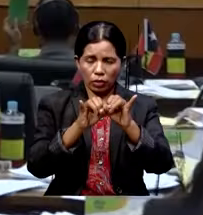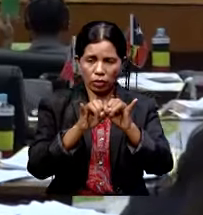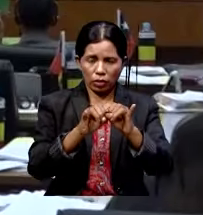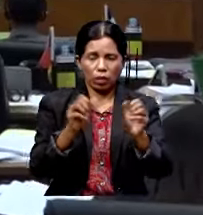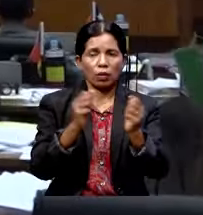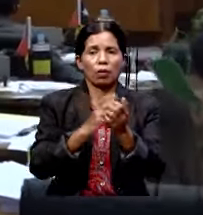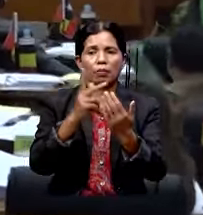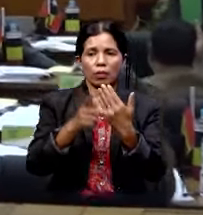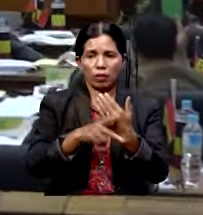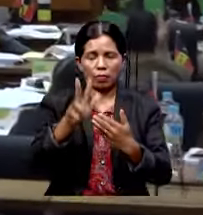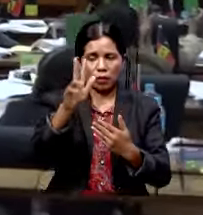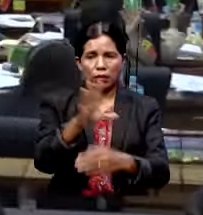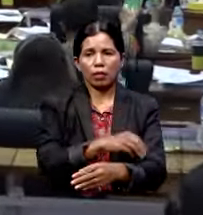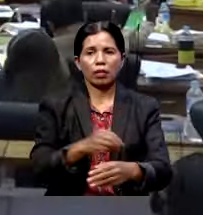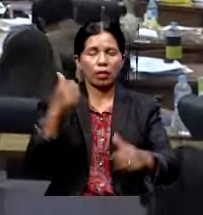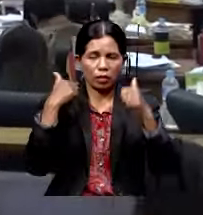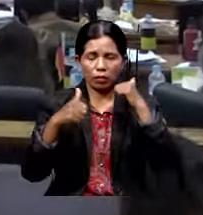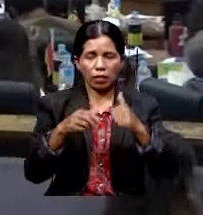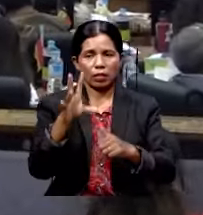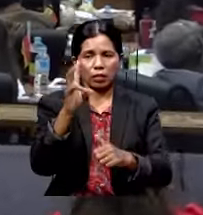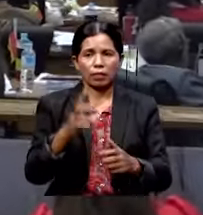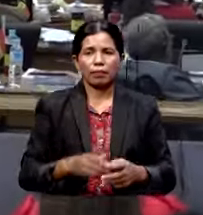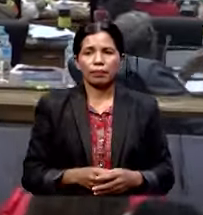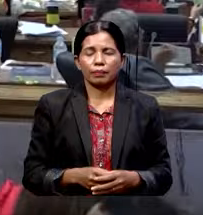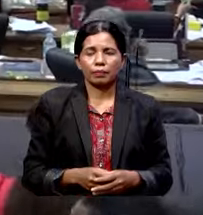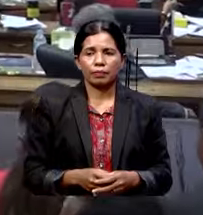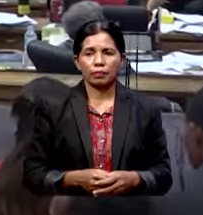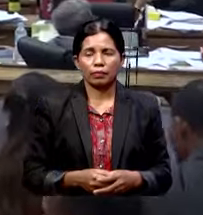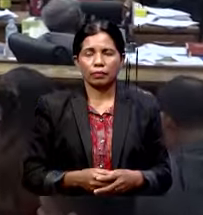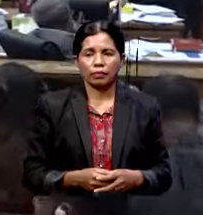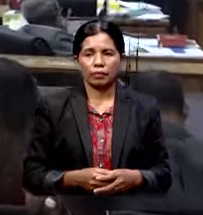subprograma tolo no atividade rito. Simão Ximenes, Dércio Ximenes, GMN.